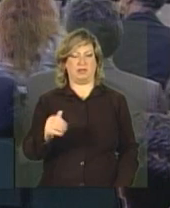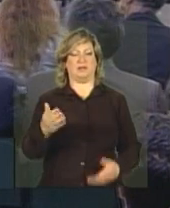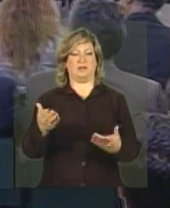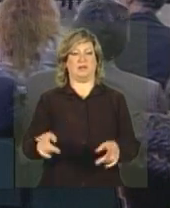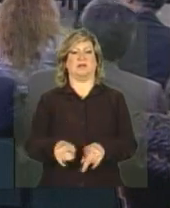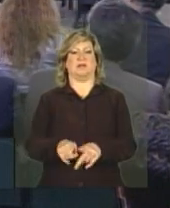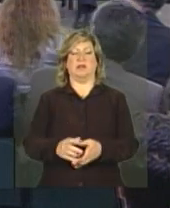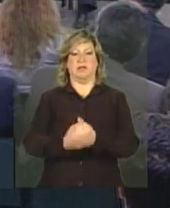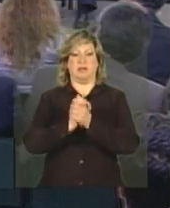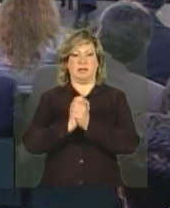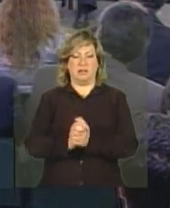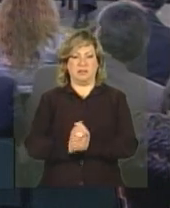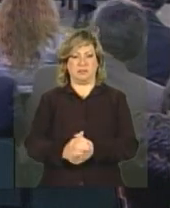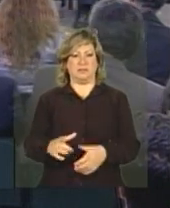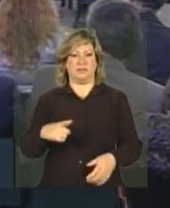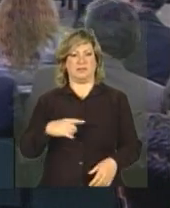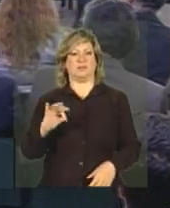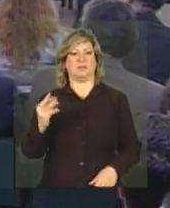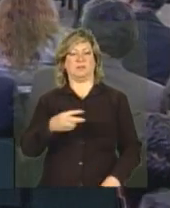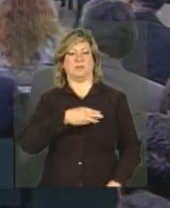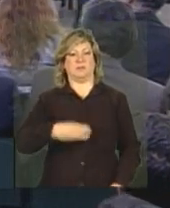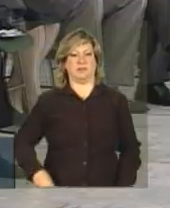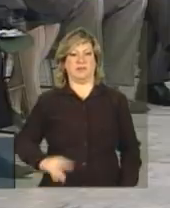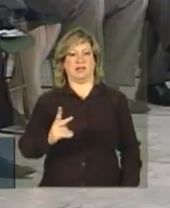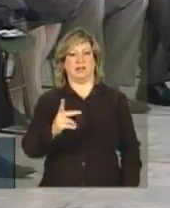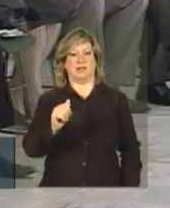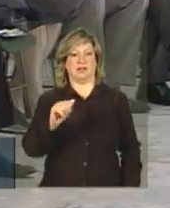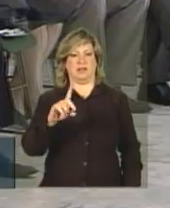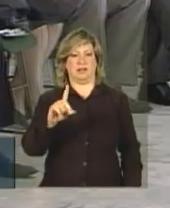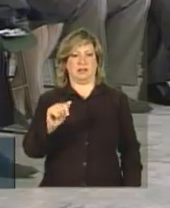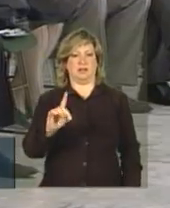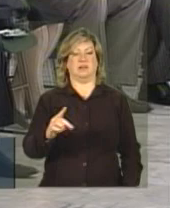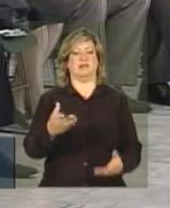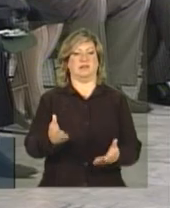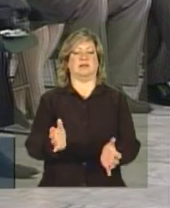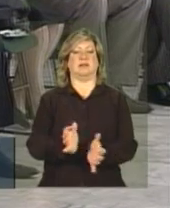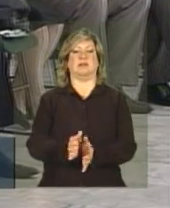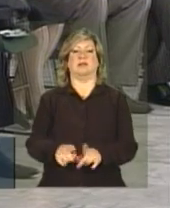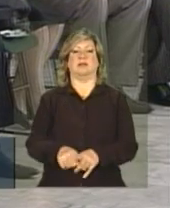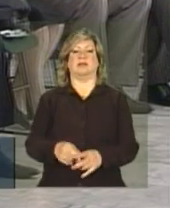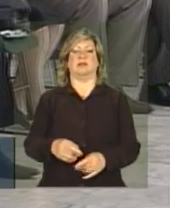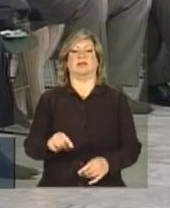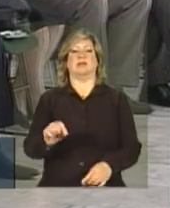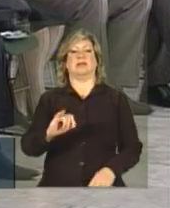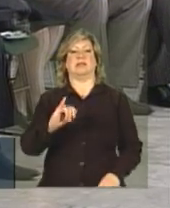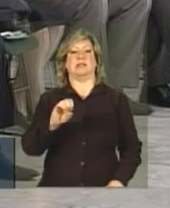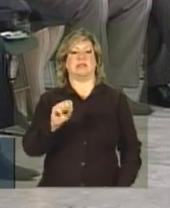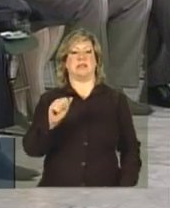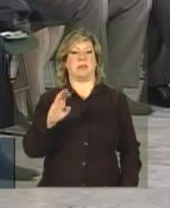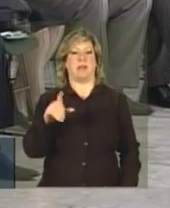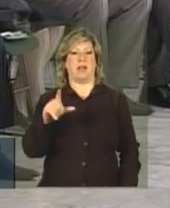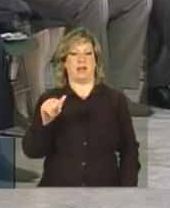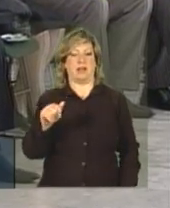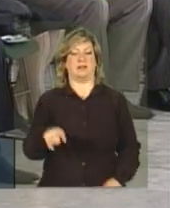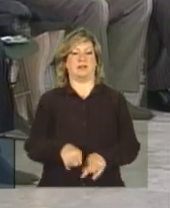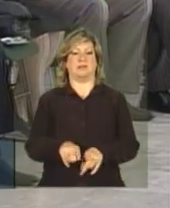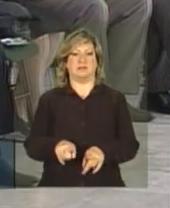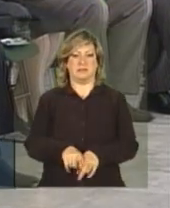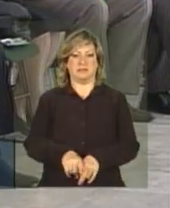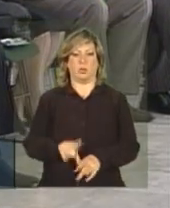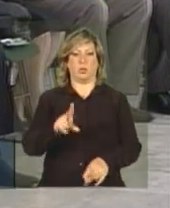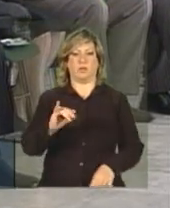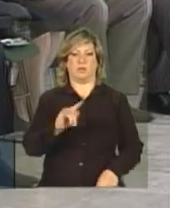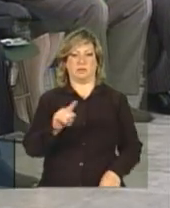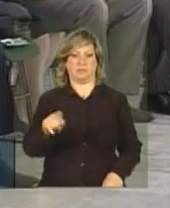embaixador das Relações Exteriores, Fernanda Haddad, da Educação, Isabela Teixeira, do Meio Ambiente,